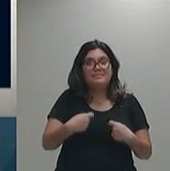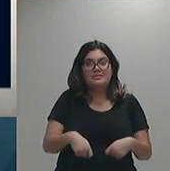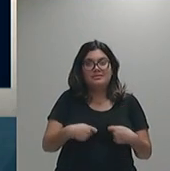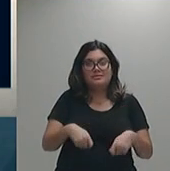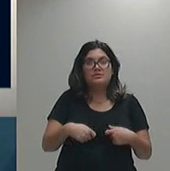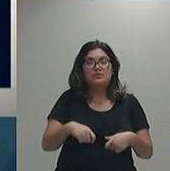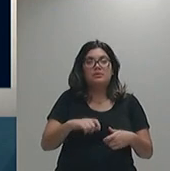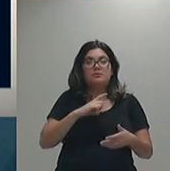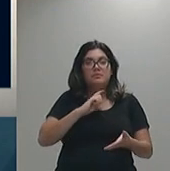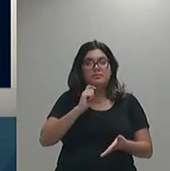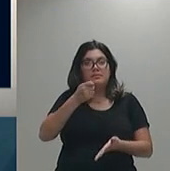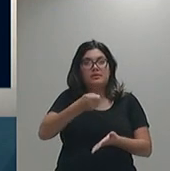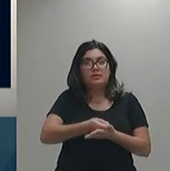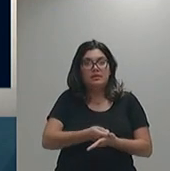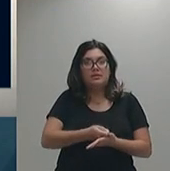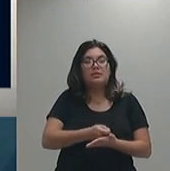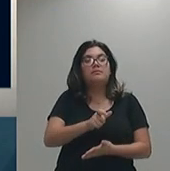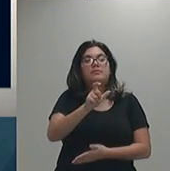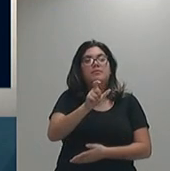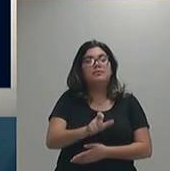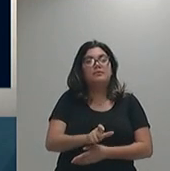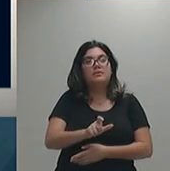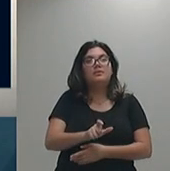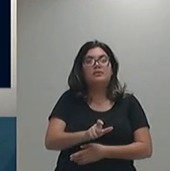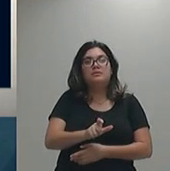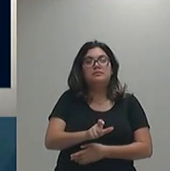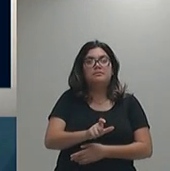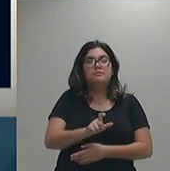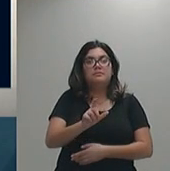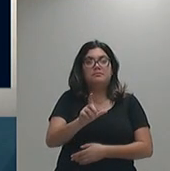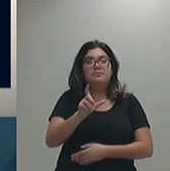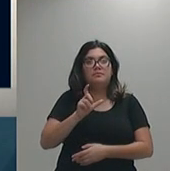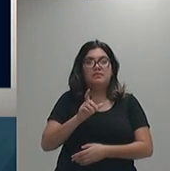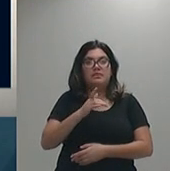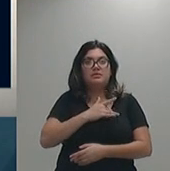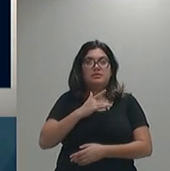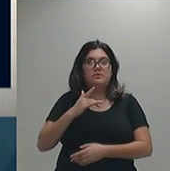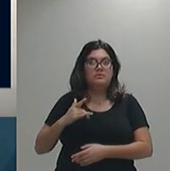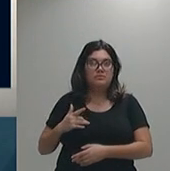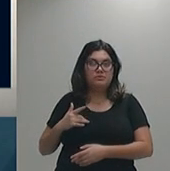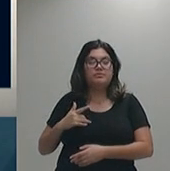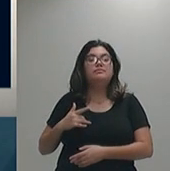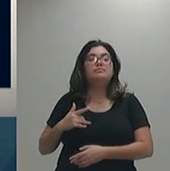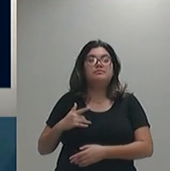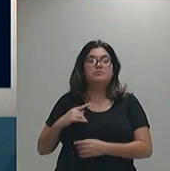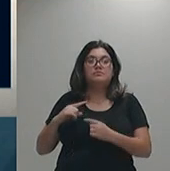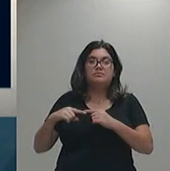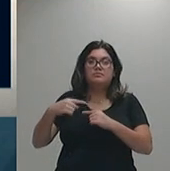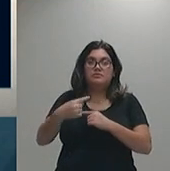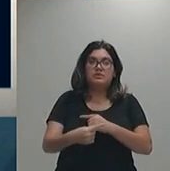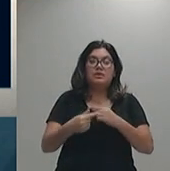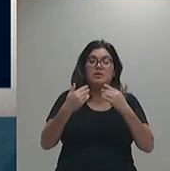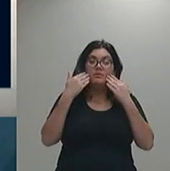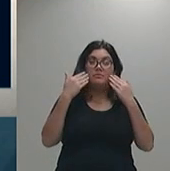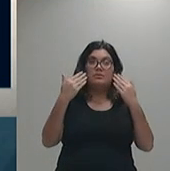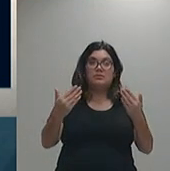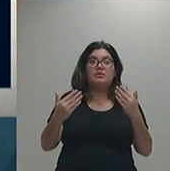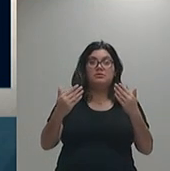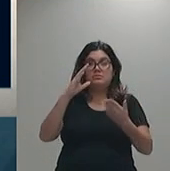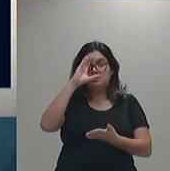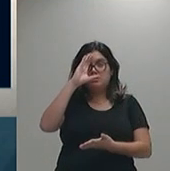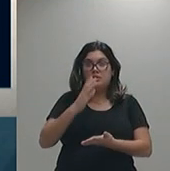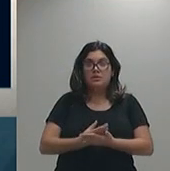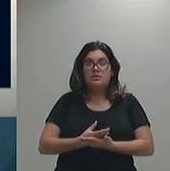marcada pelo e pelo plano e prossegue com a apresentação da tese